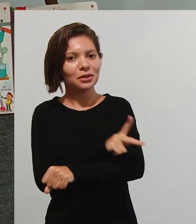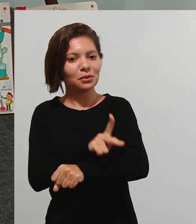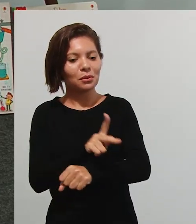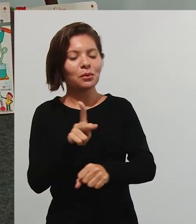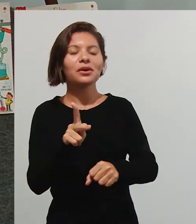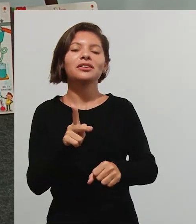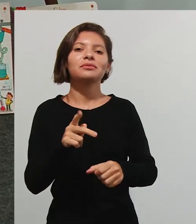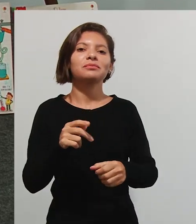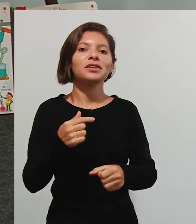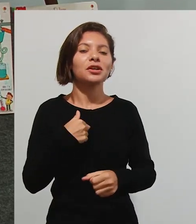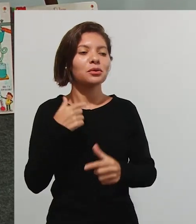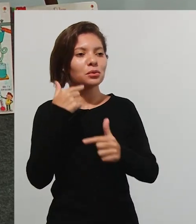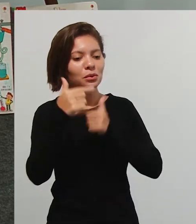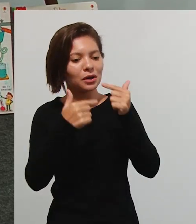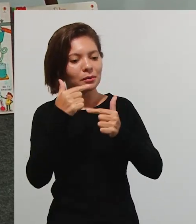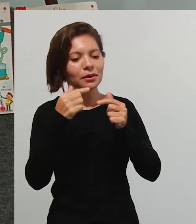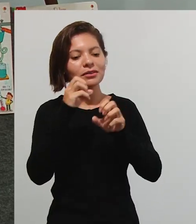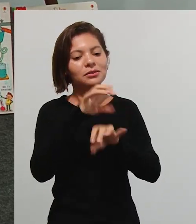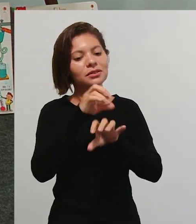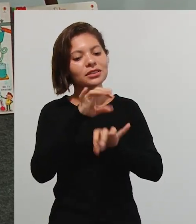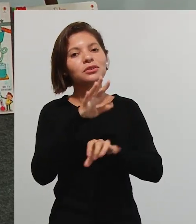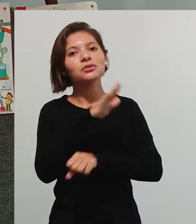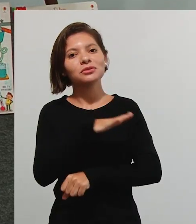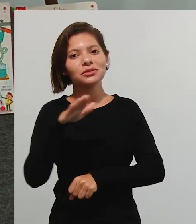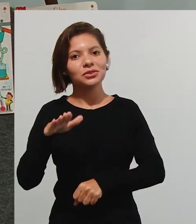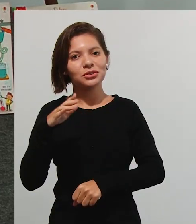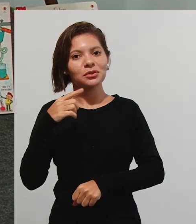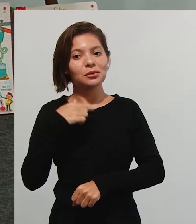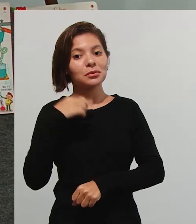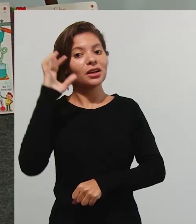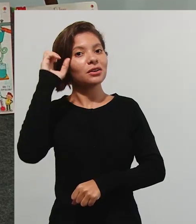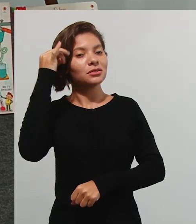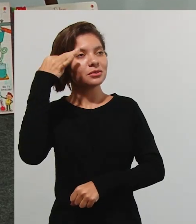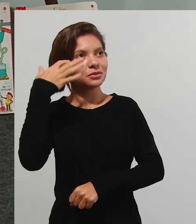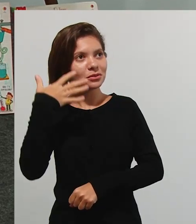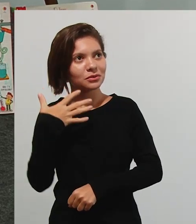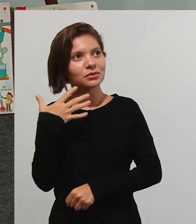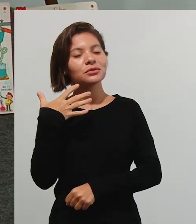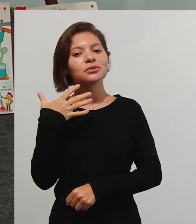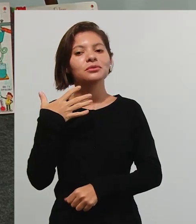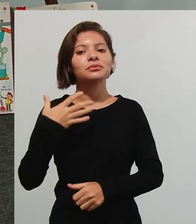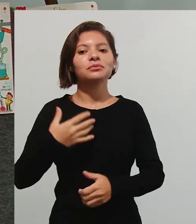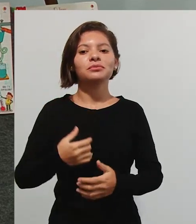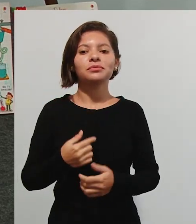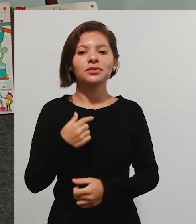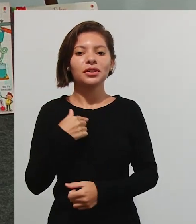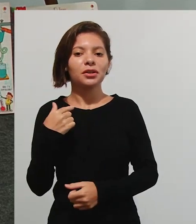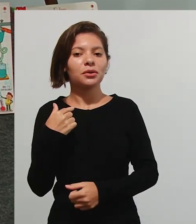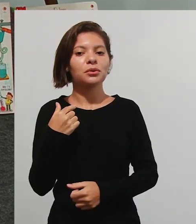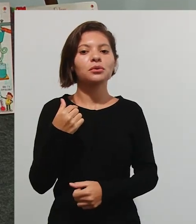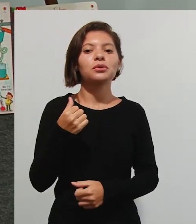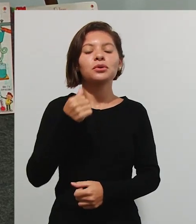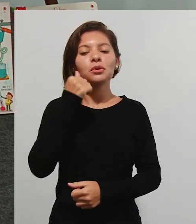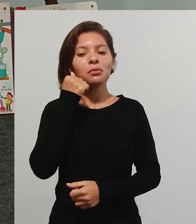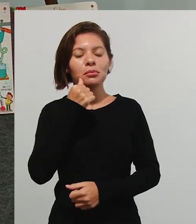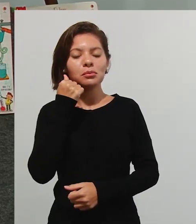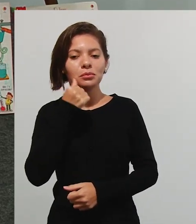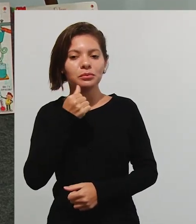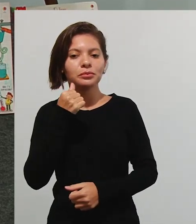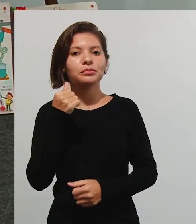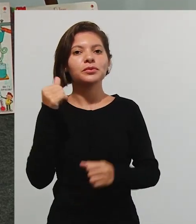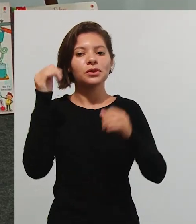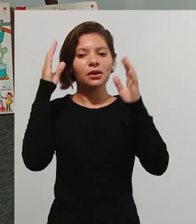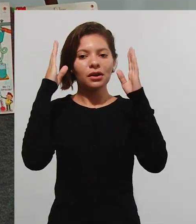psicopedagoga também, trabalho com a educação infantil. A minha descrição audiovisual, sou parda, uma mulher